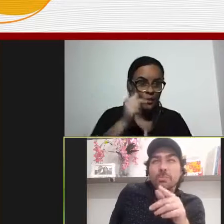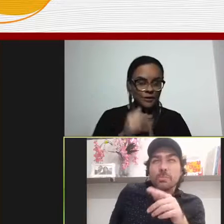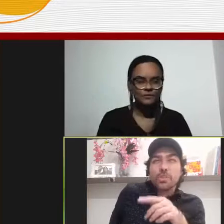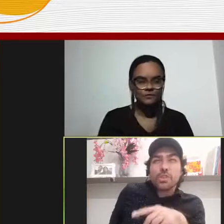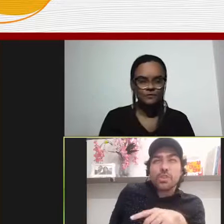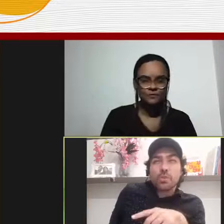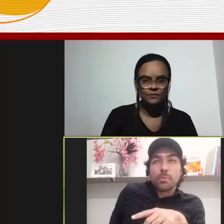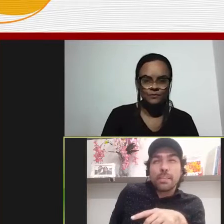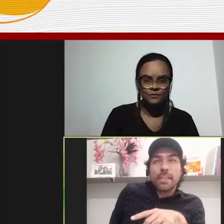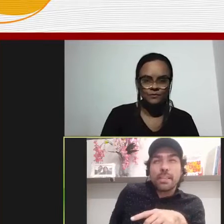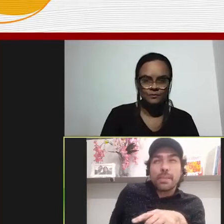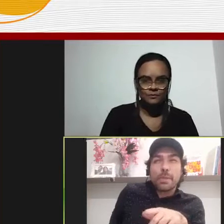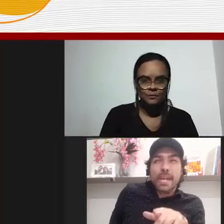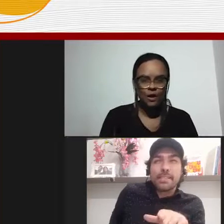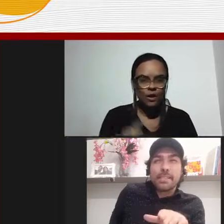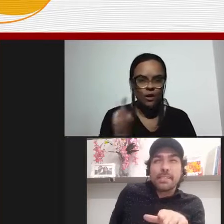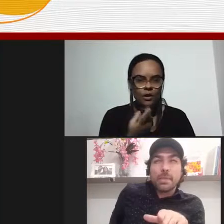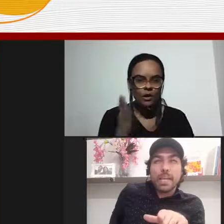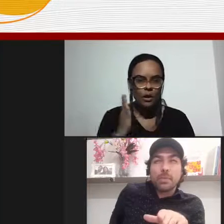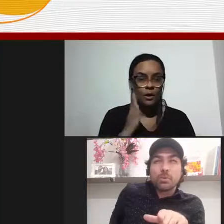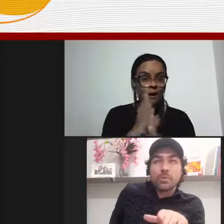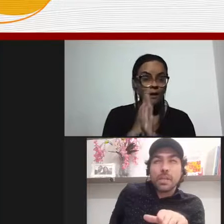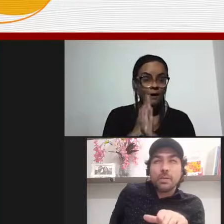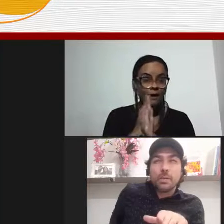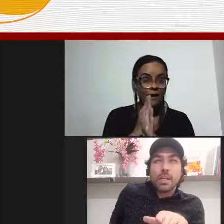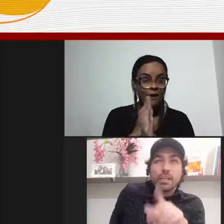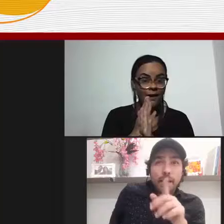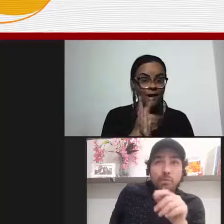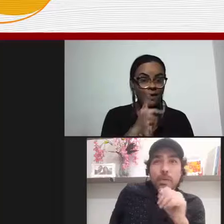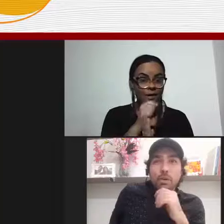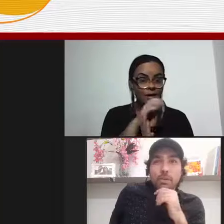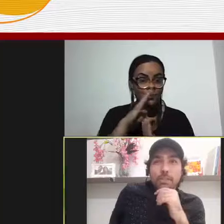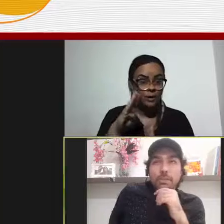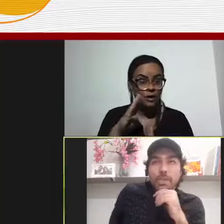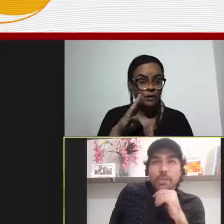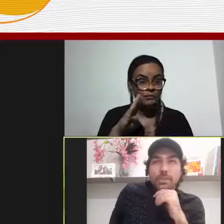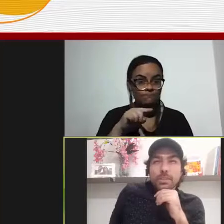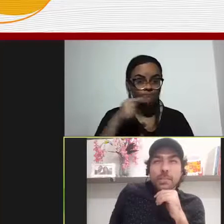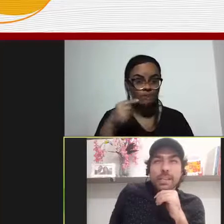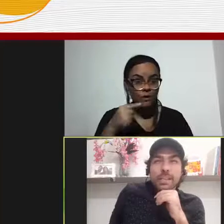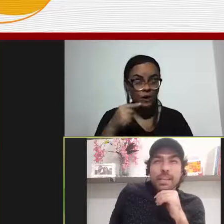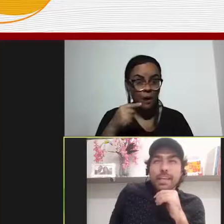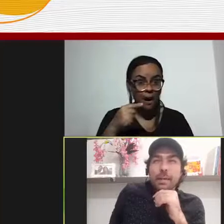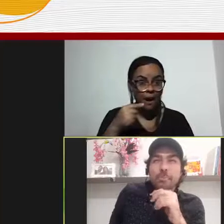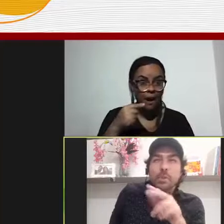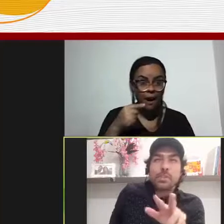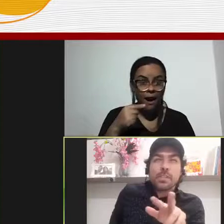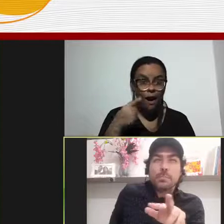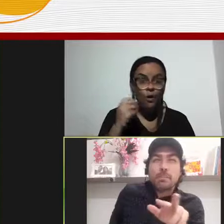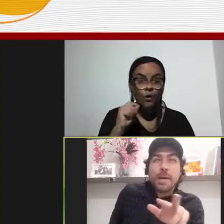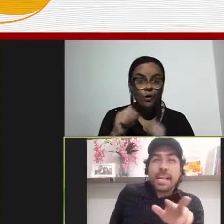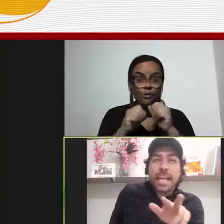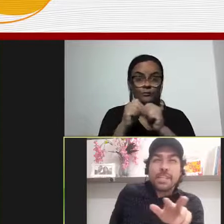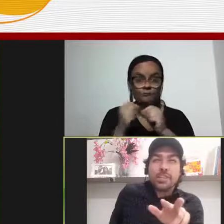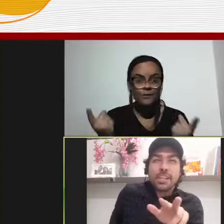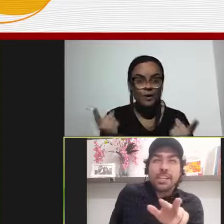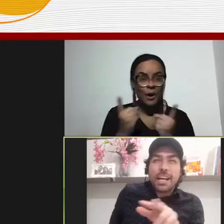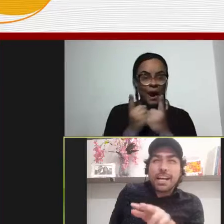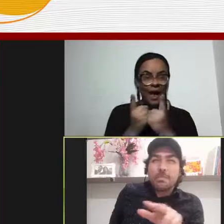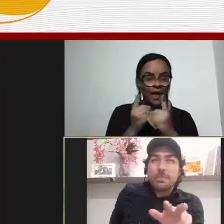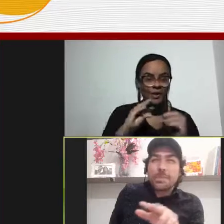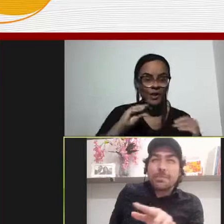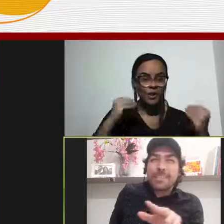nós acabamos de descobrir que o PSB Inclusão tem uma outra vocação também, que é aproximar